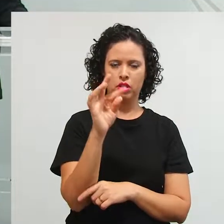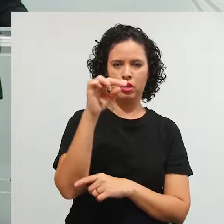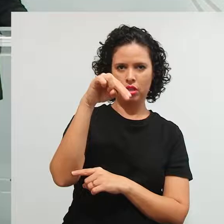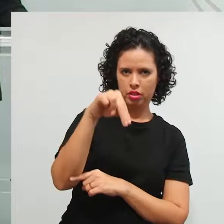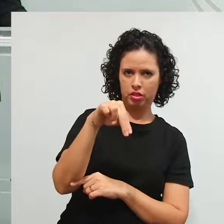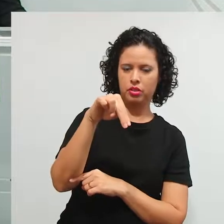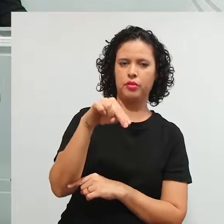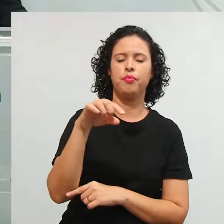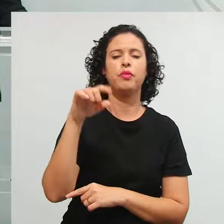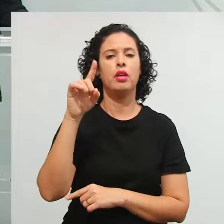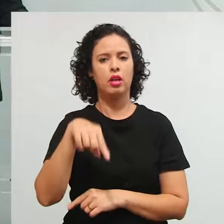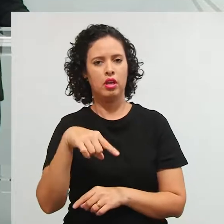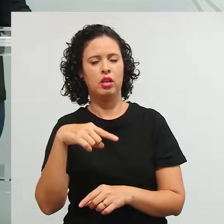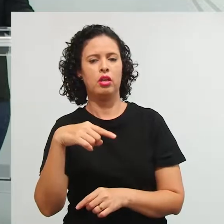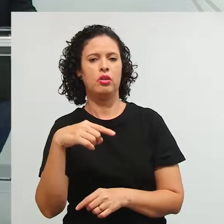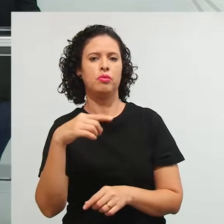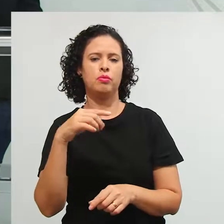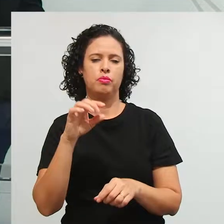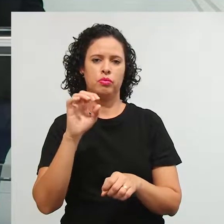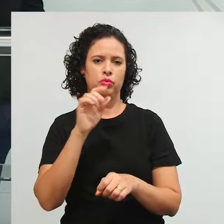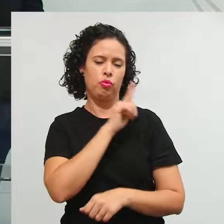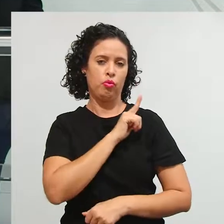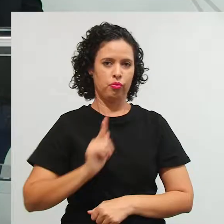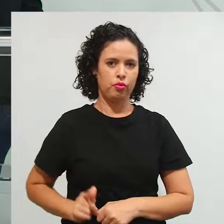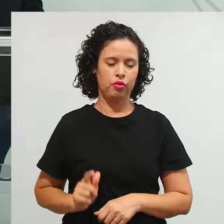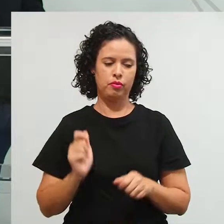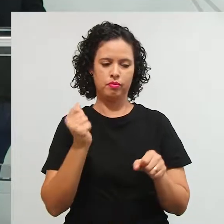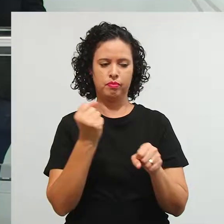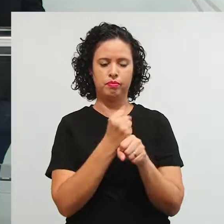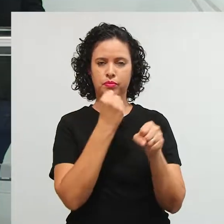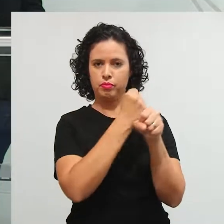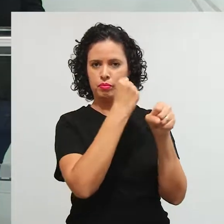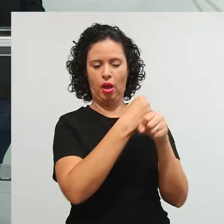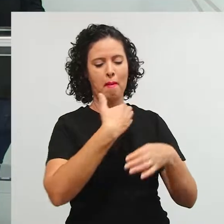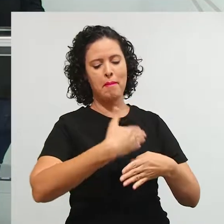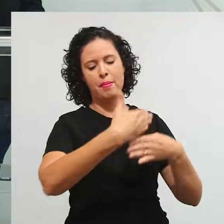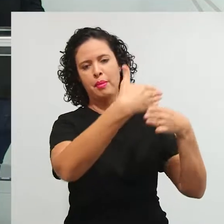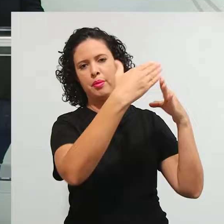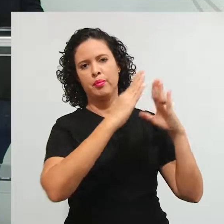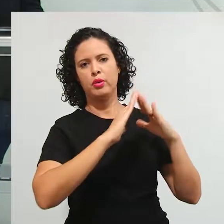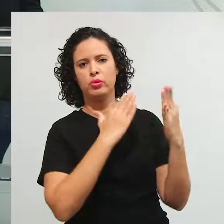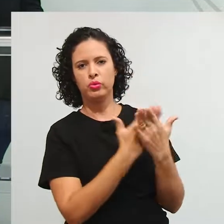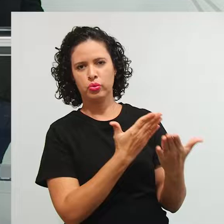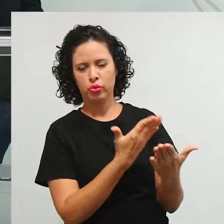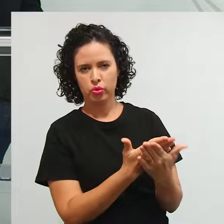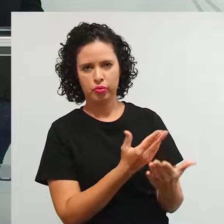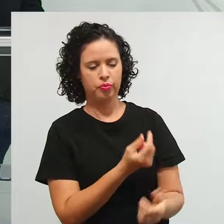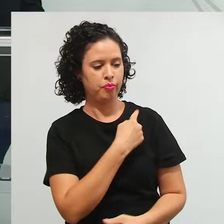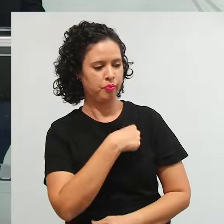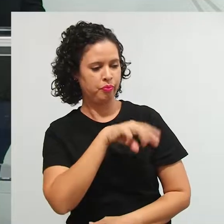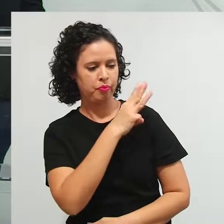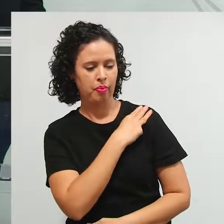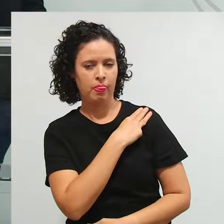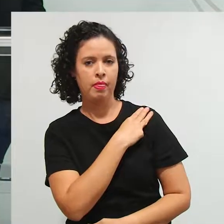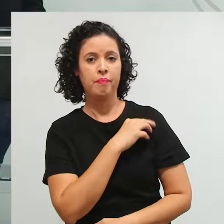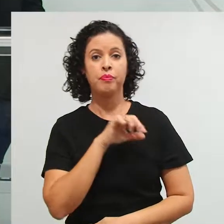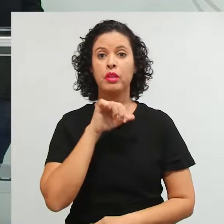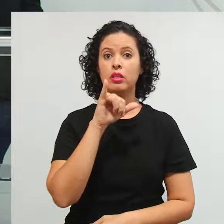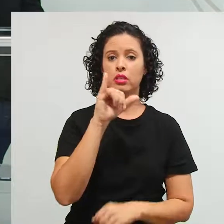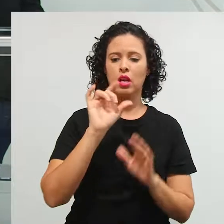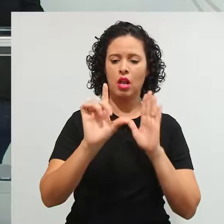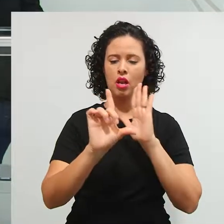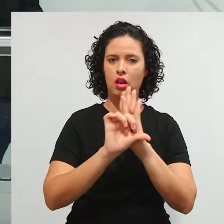Estado vai construir uma escola de ensino médio. Então, o que acontece? Se essa lei e